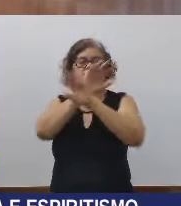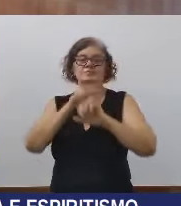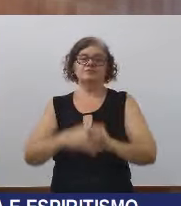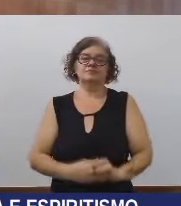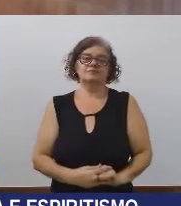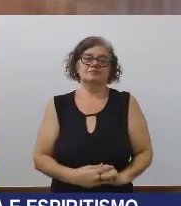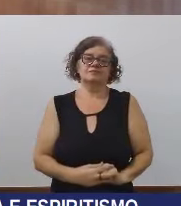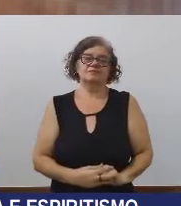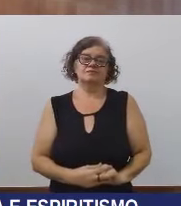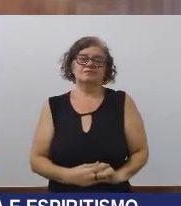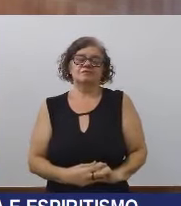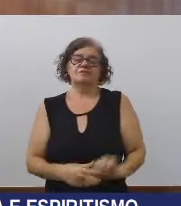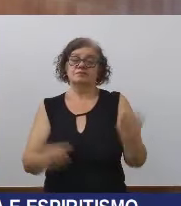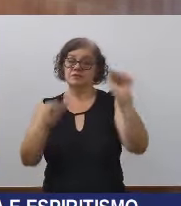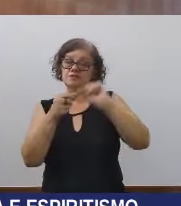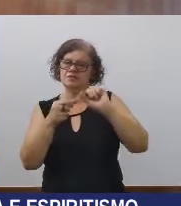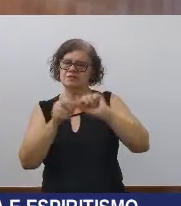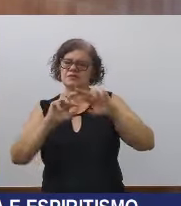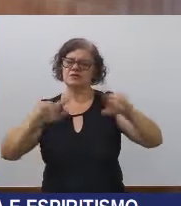cérebro.